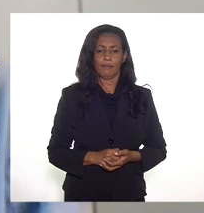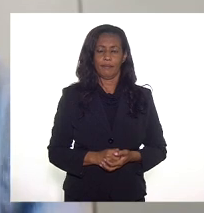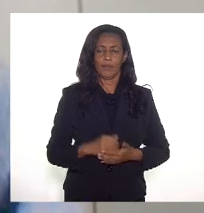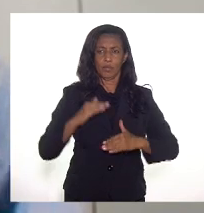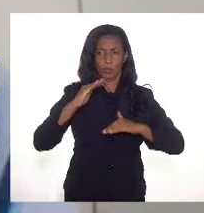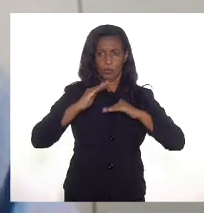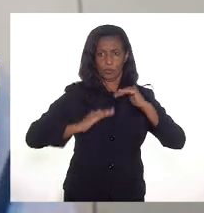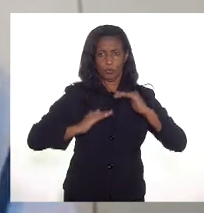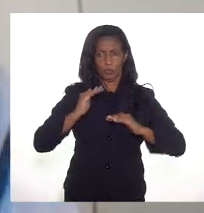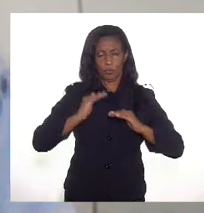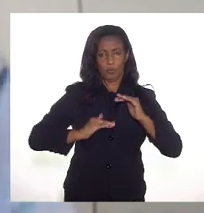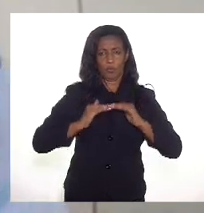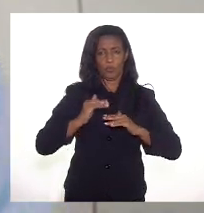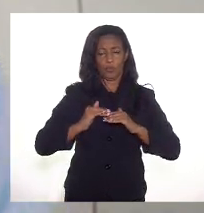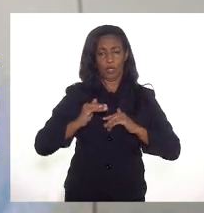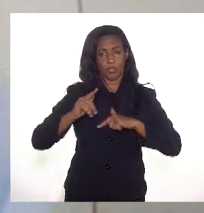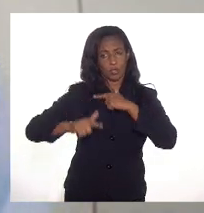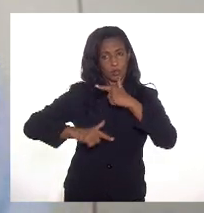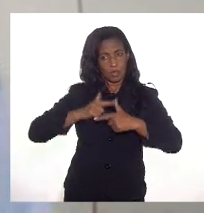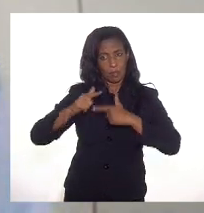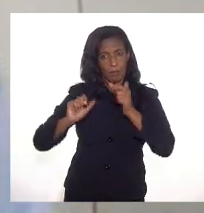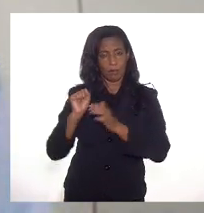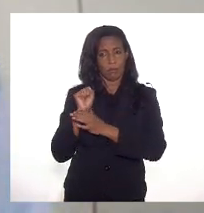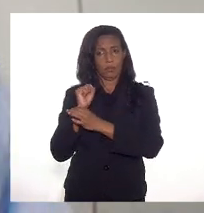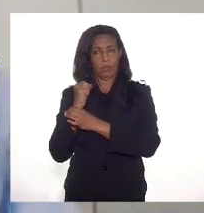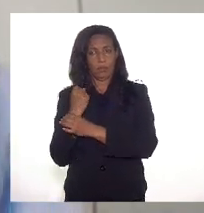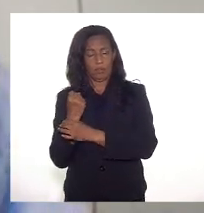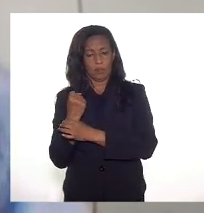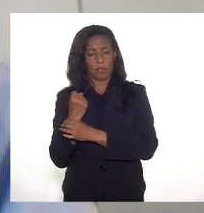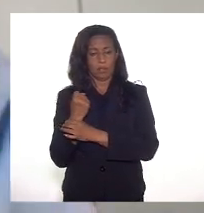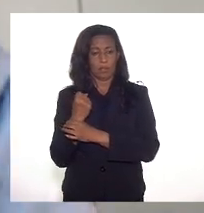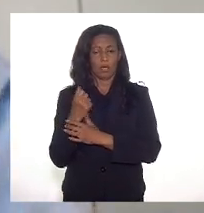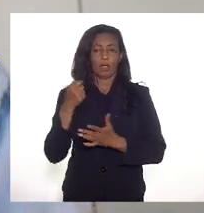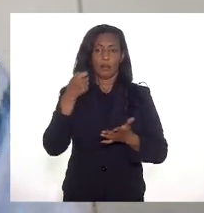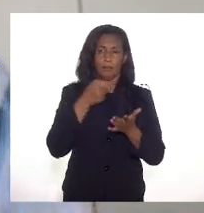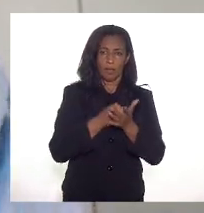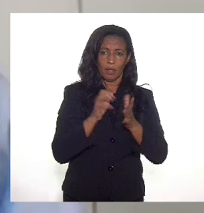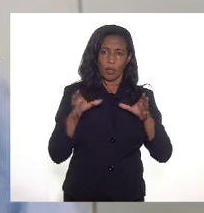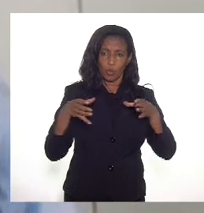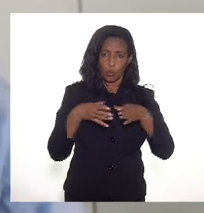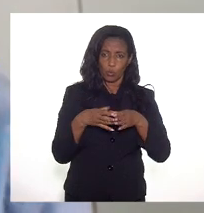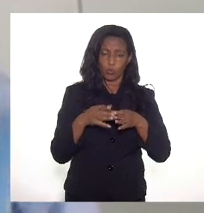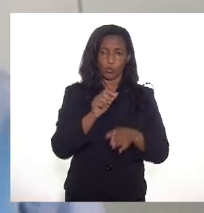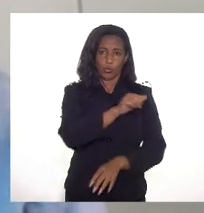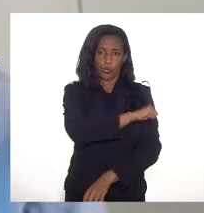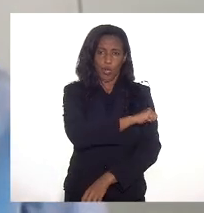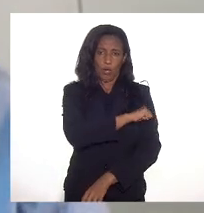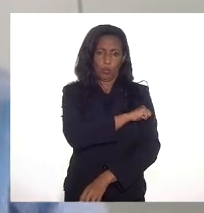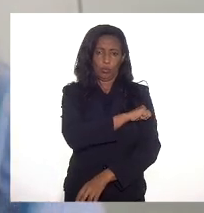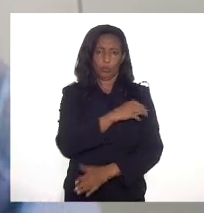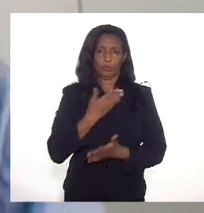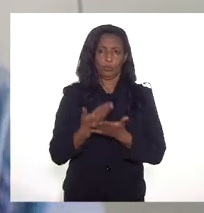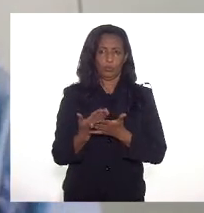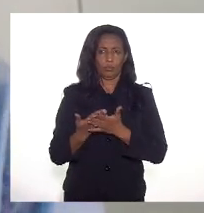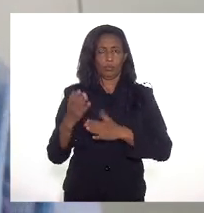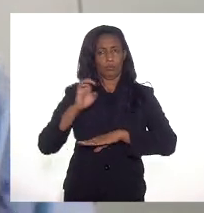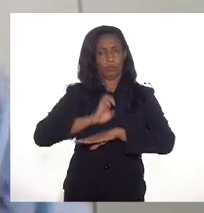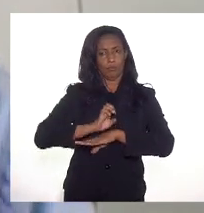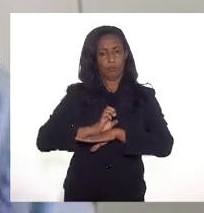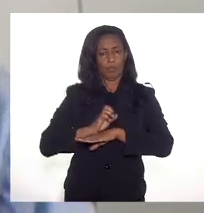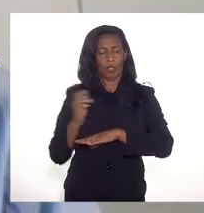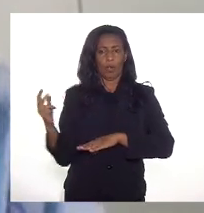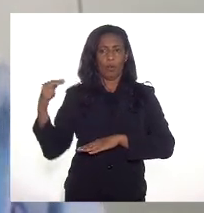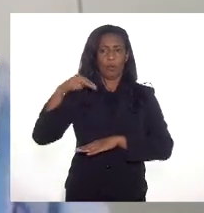que os profissionais de educação trabalhem com segurança e para garantir que o conjunto dos estudantes do Estado do Rio de Janeiro tenham, o mais